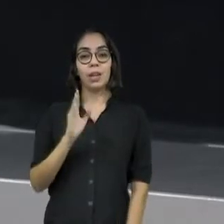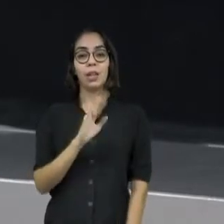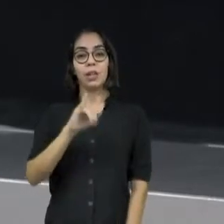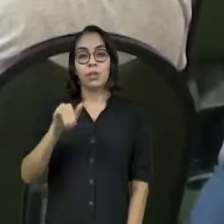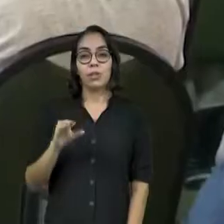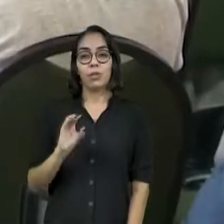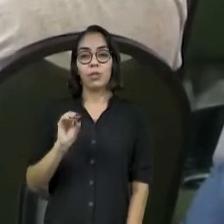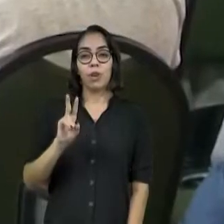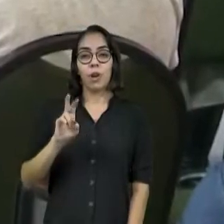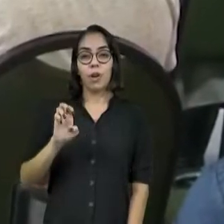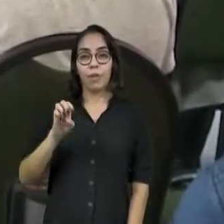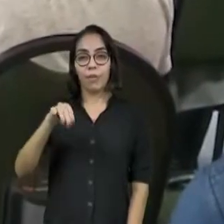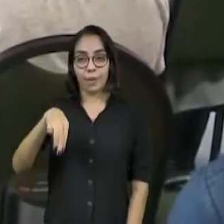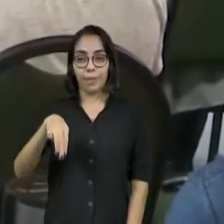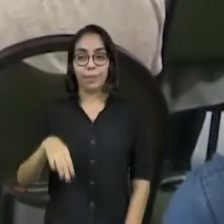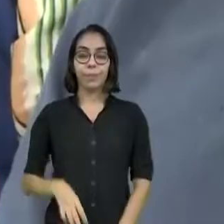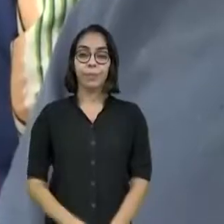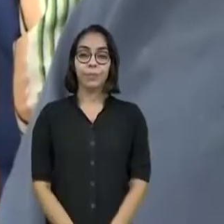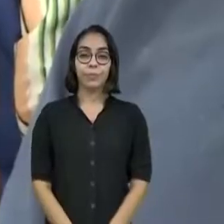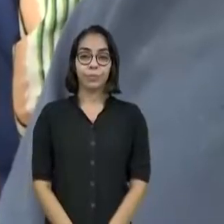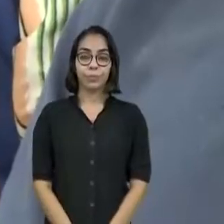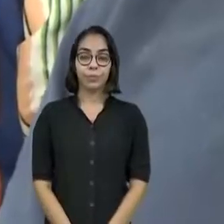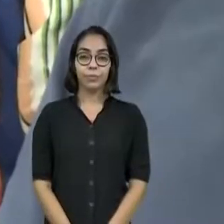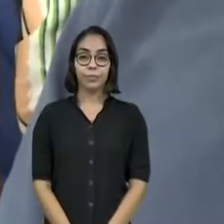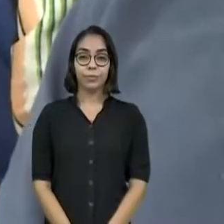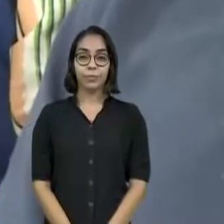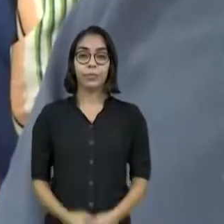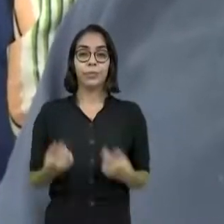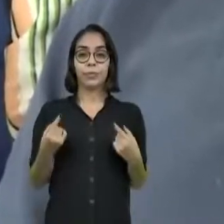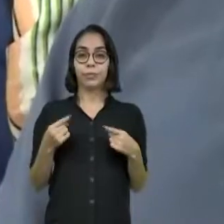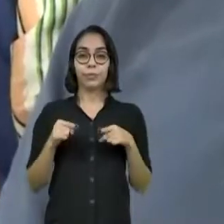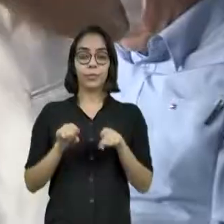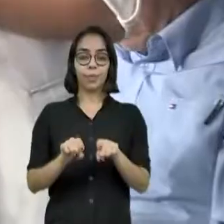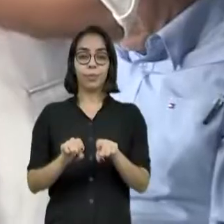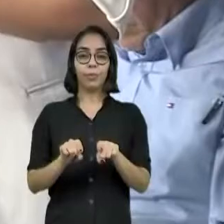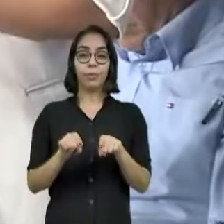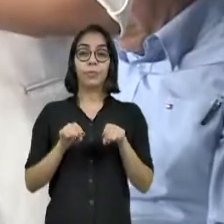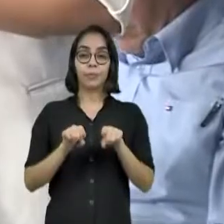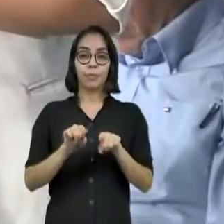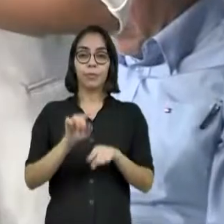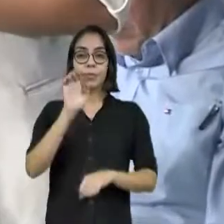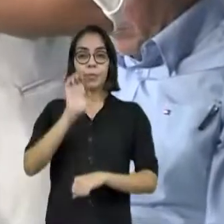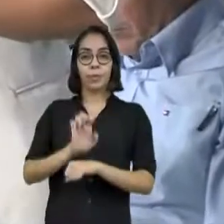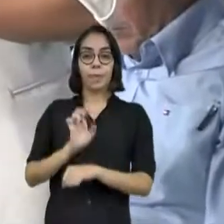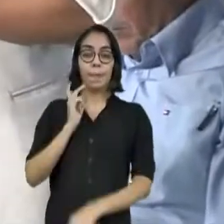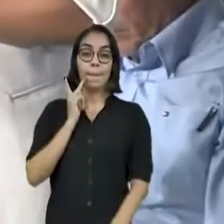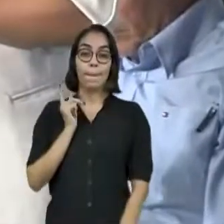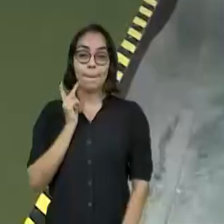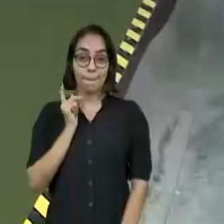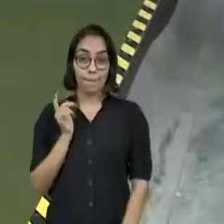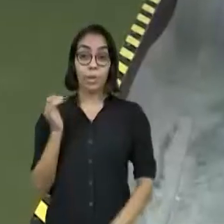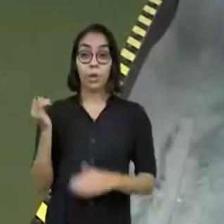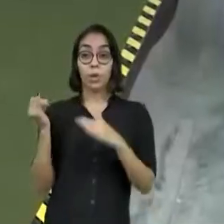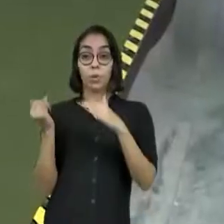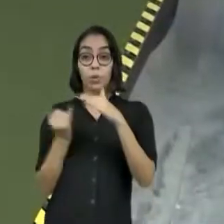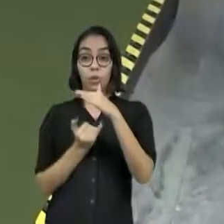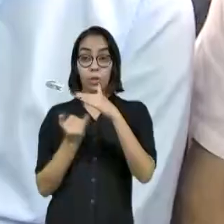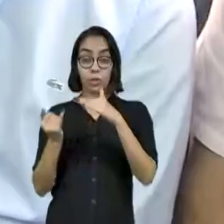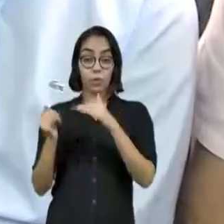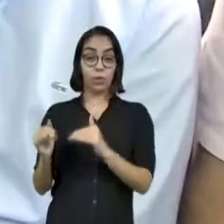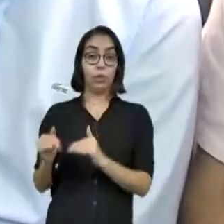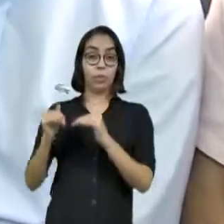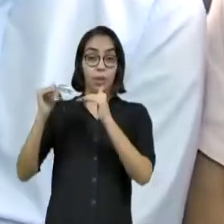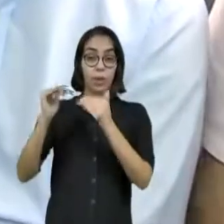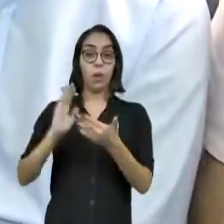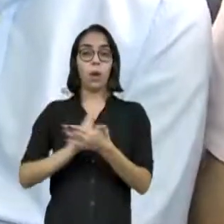hoje. A parceria é firmada entre o governo do estado do Ceará, instituições de ensino superior e empresários,